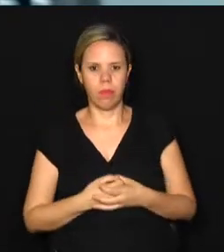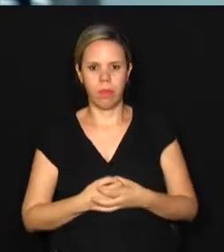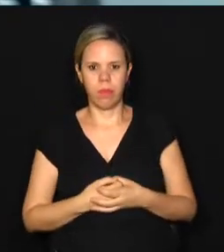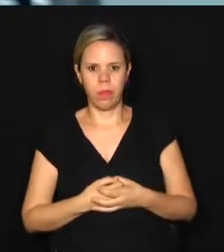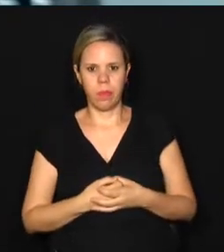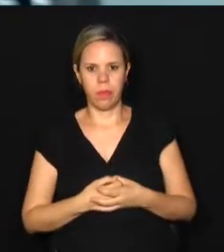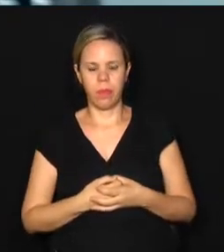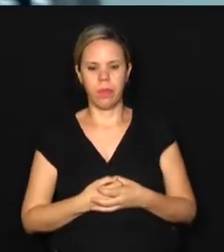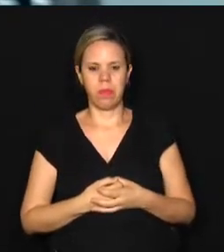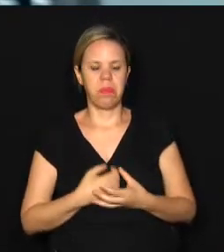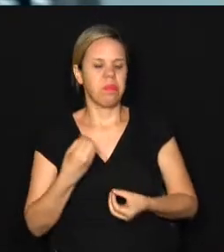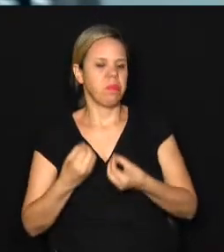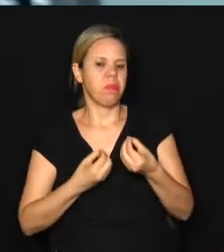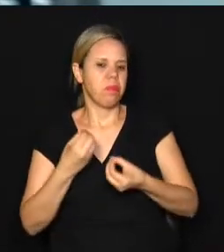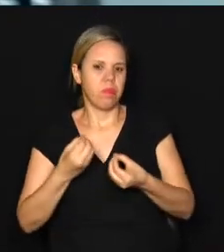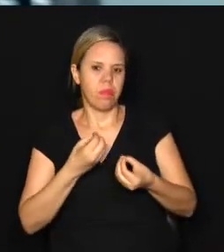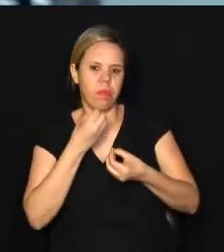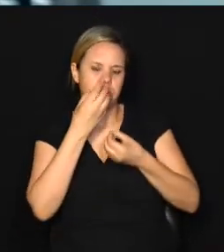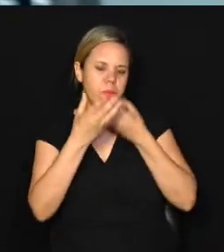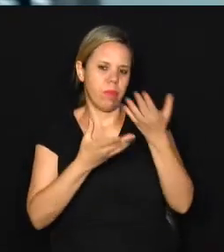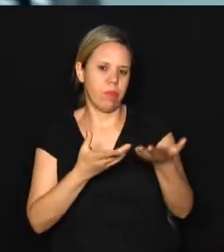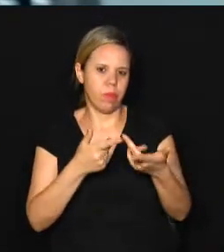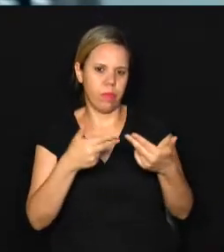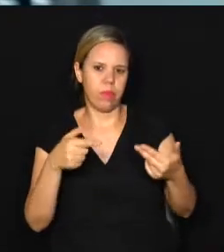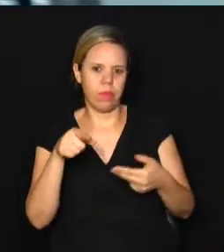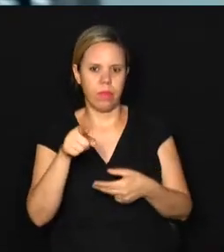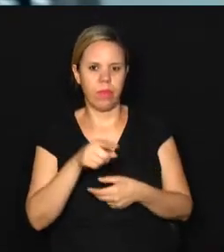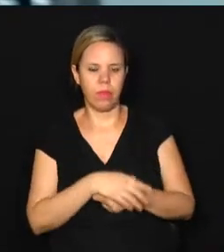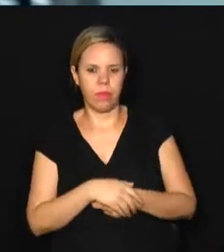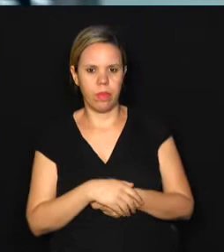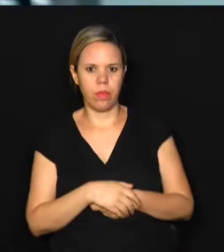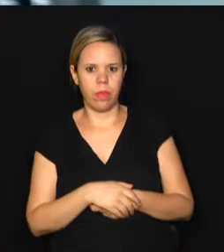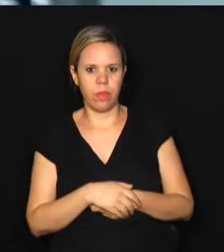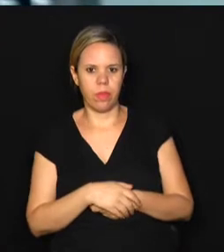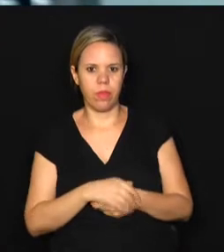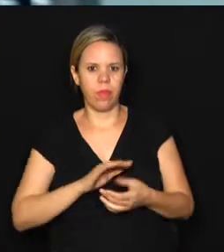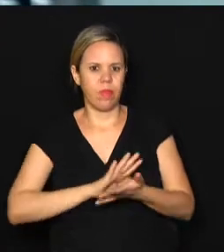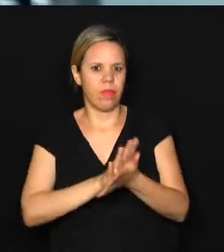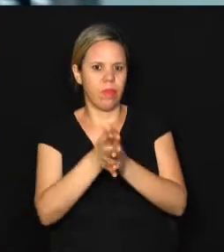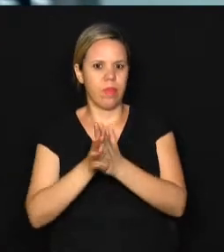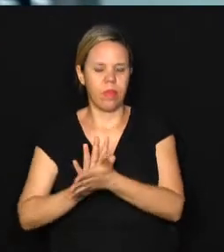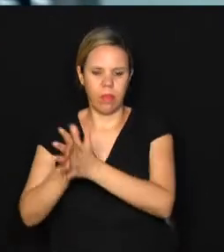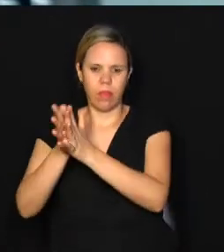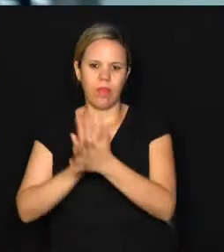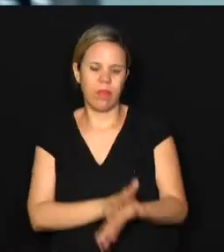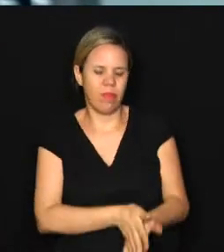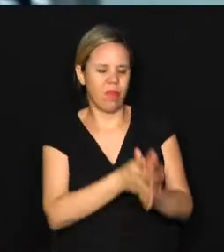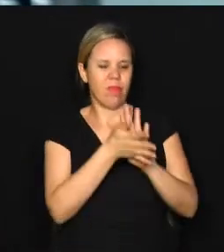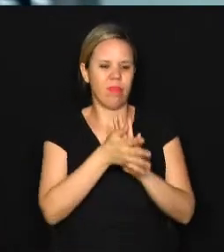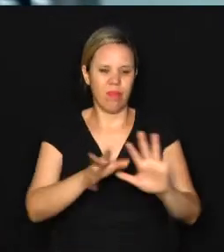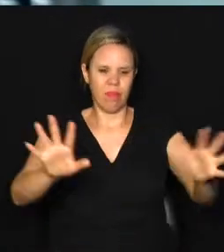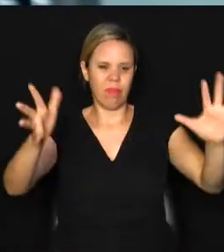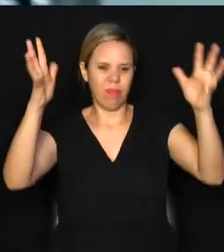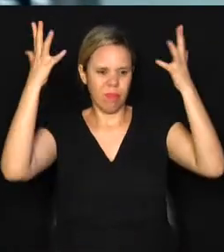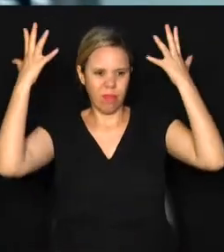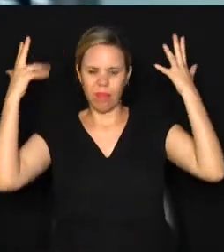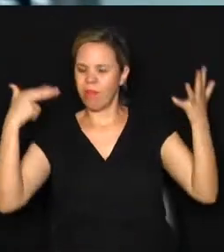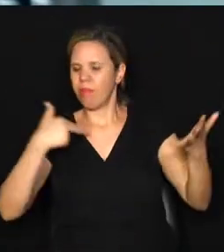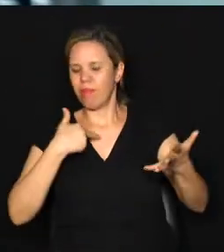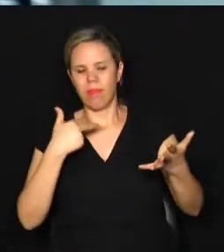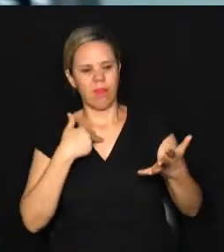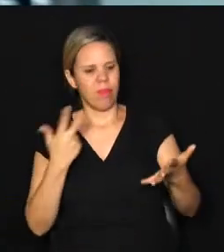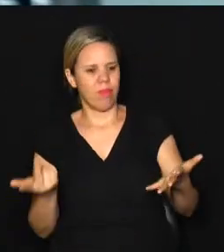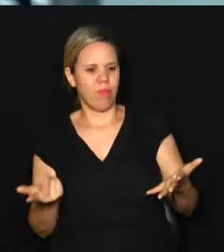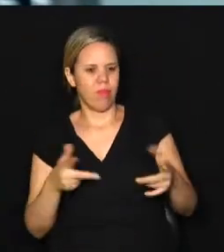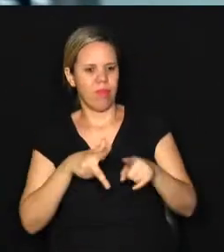não tem nem palavras para falar, porque é uma coisa que a destruição desse patrimônio é quase que irreversível. A